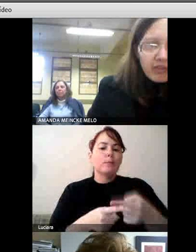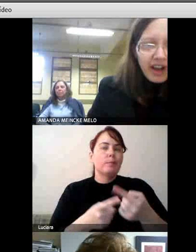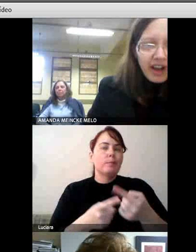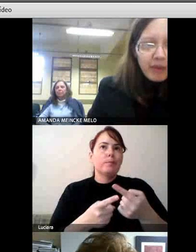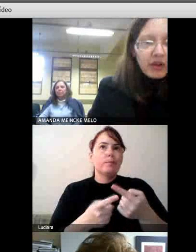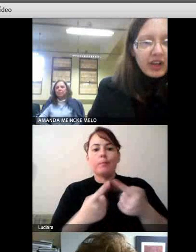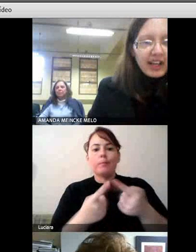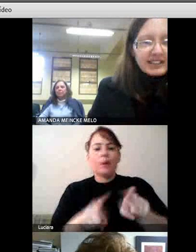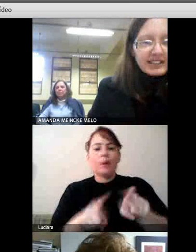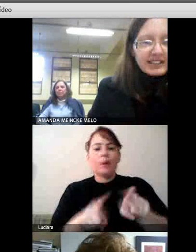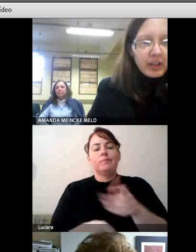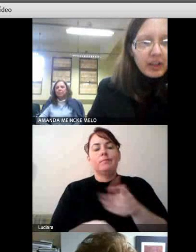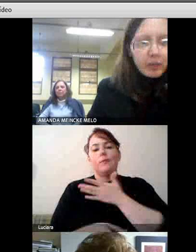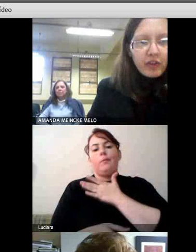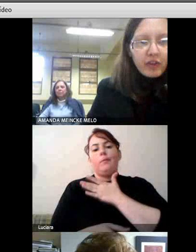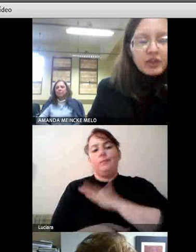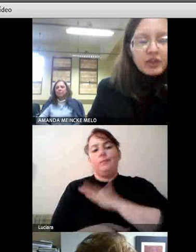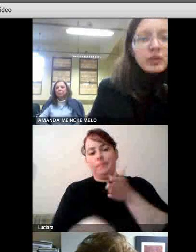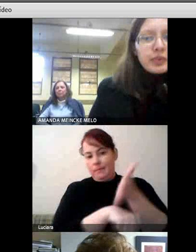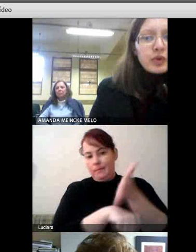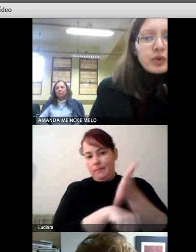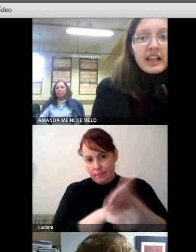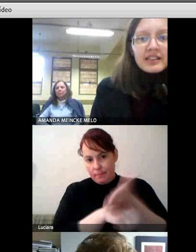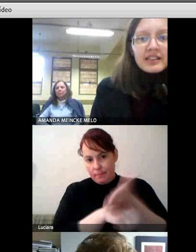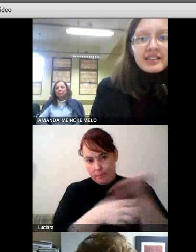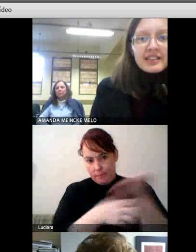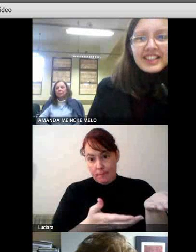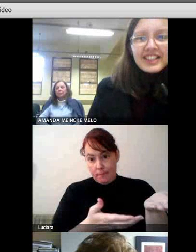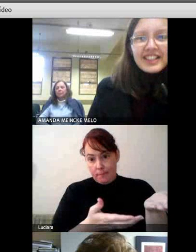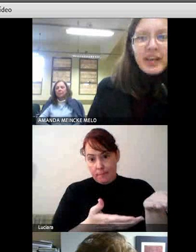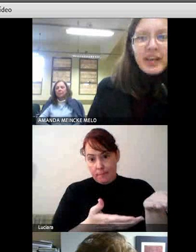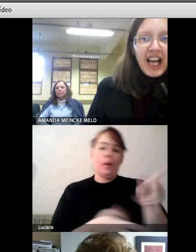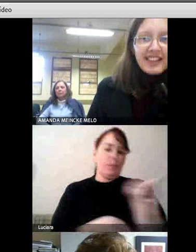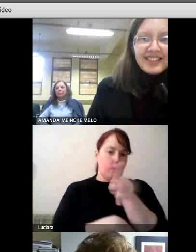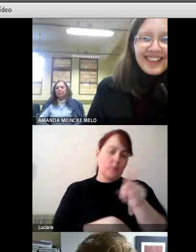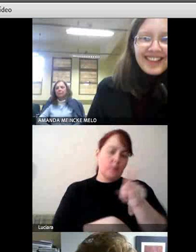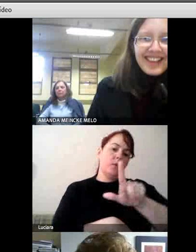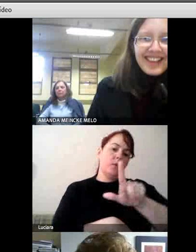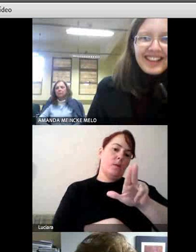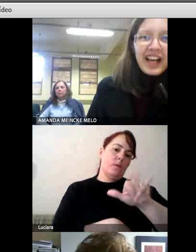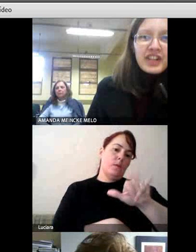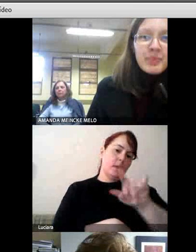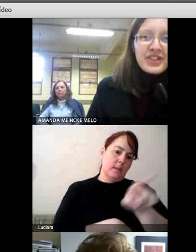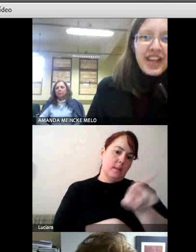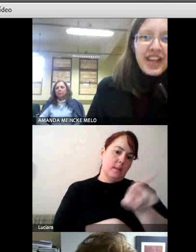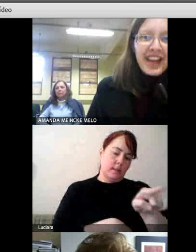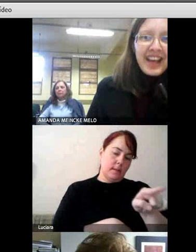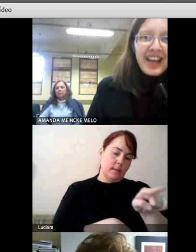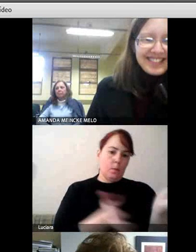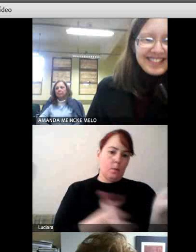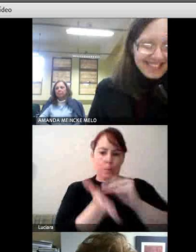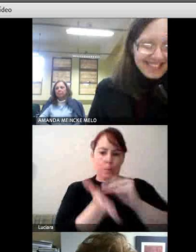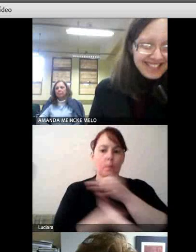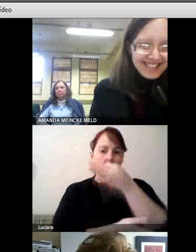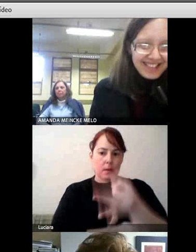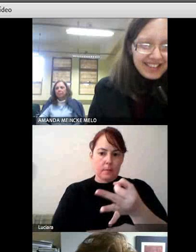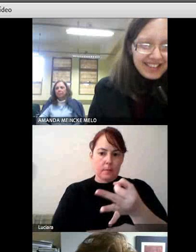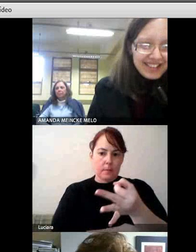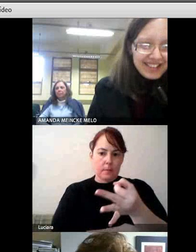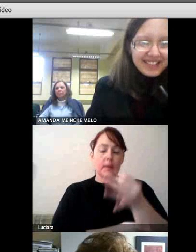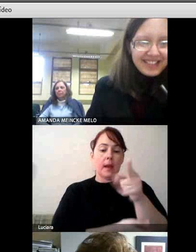Bom, é uma colocação feita pelo professor Luiz Brudna, de Química, lá de Bagé.